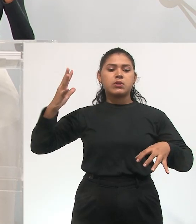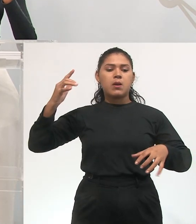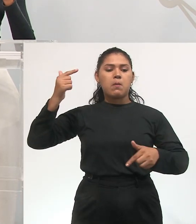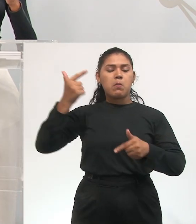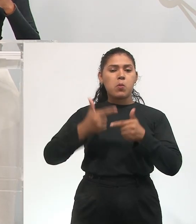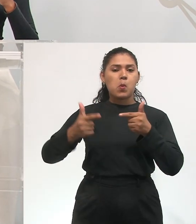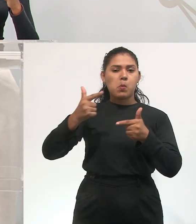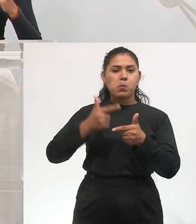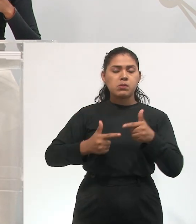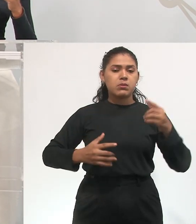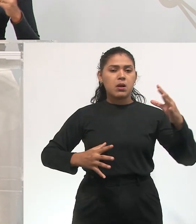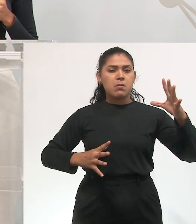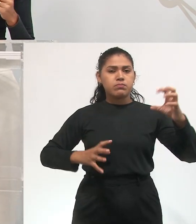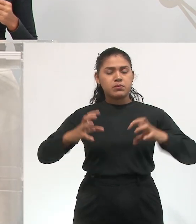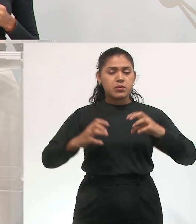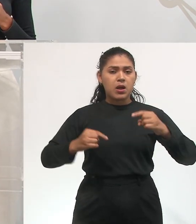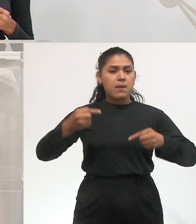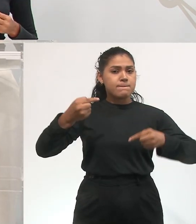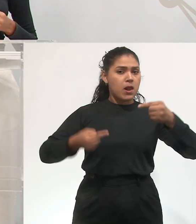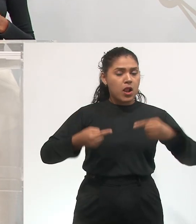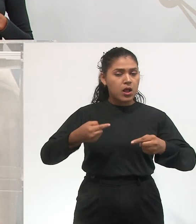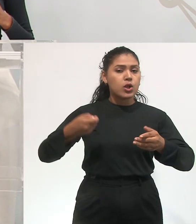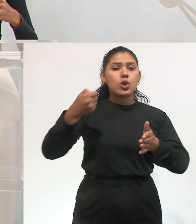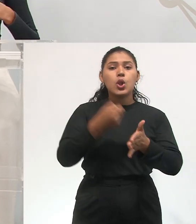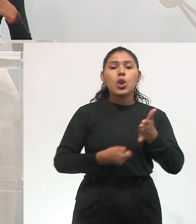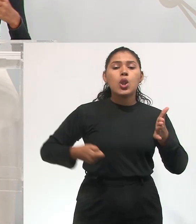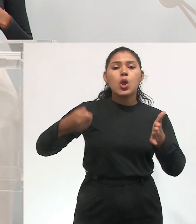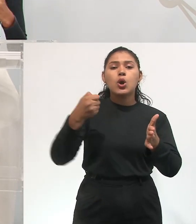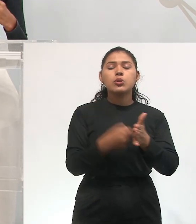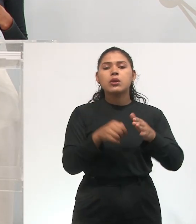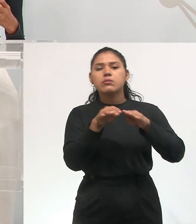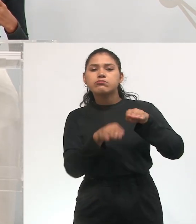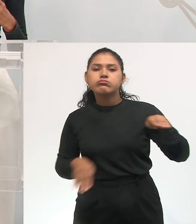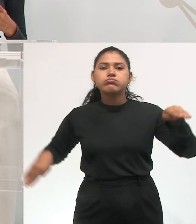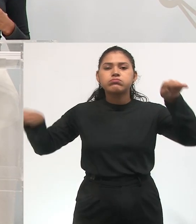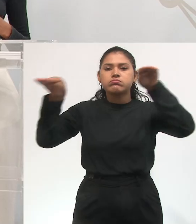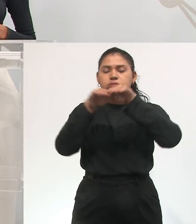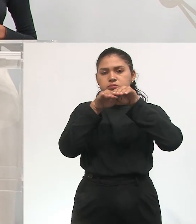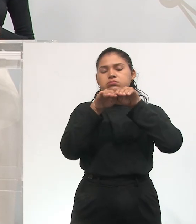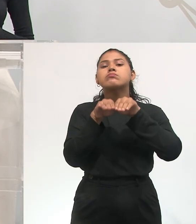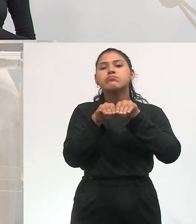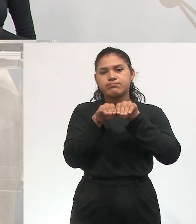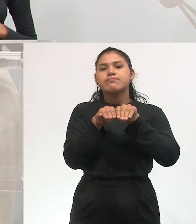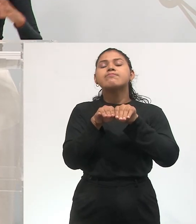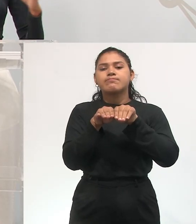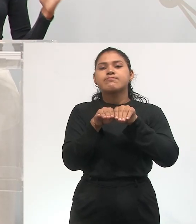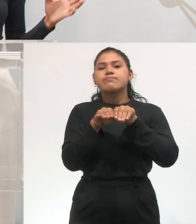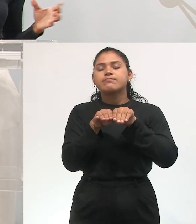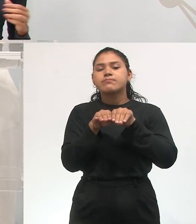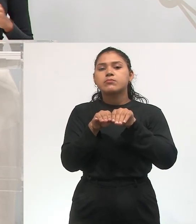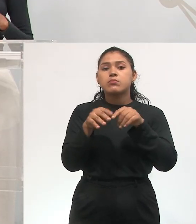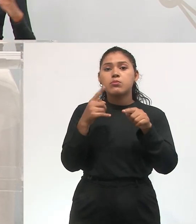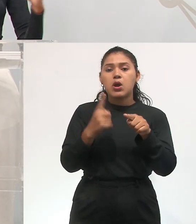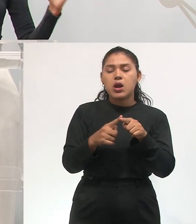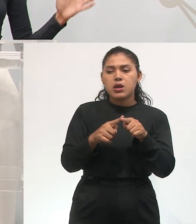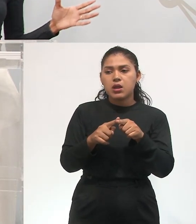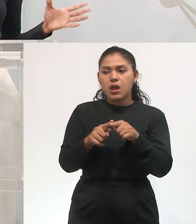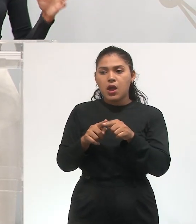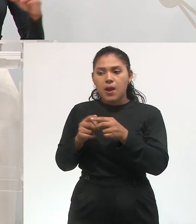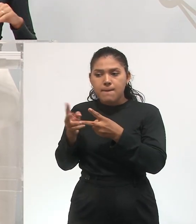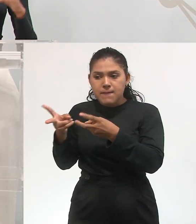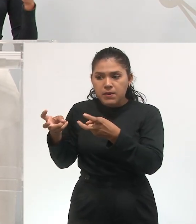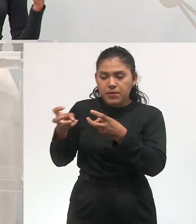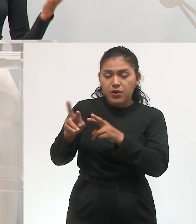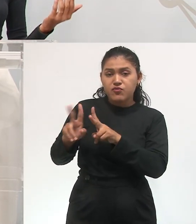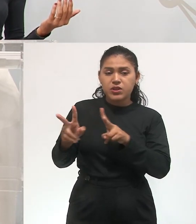são duas classes com interesses diferentes, né, de visões sobre as coisas, né, sobre o